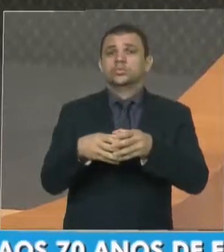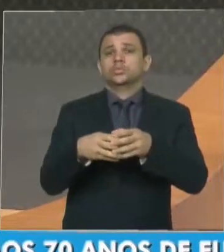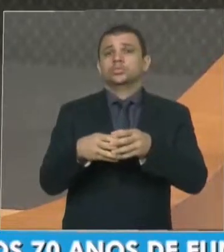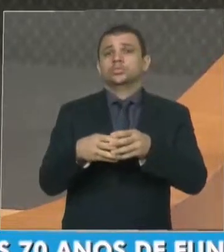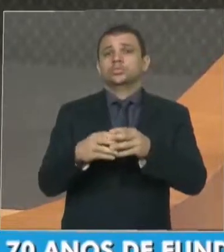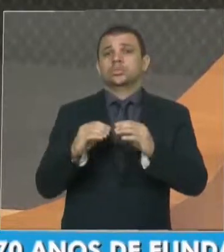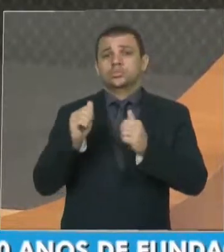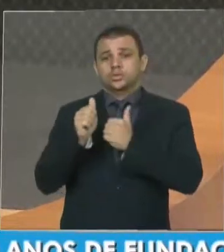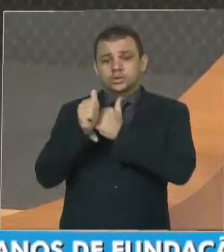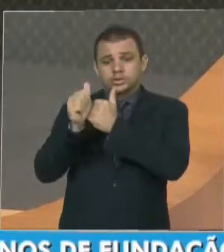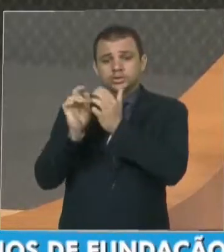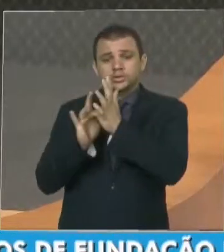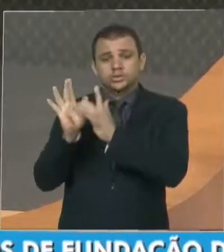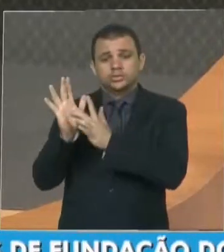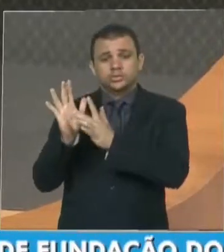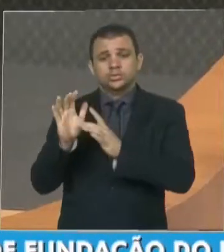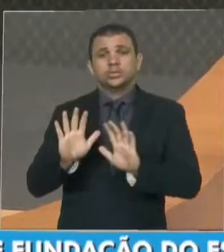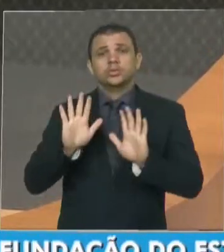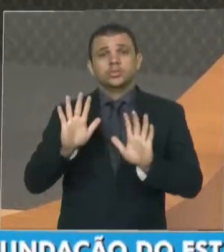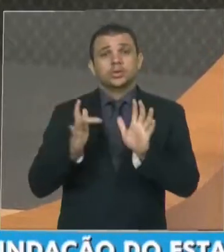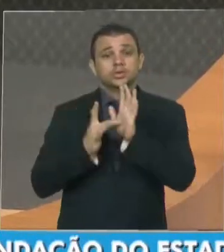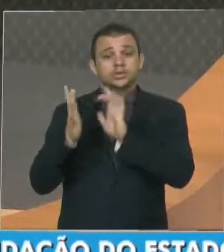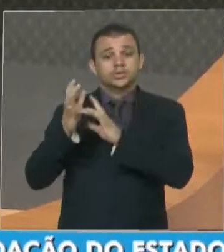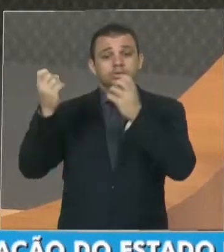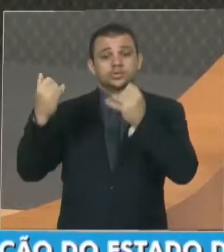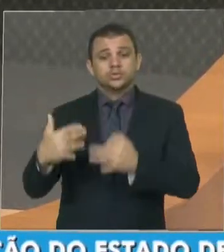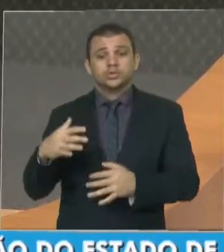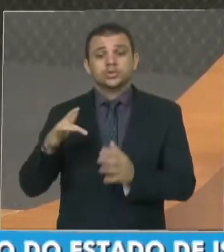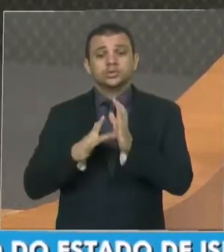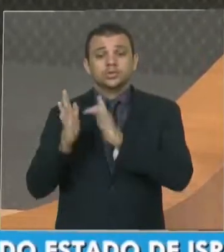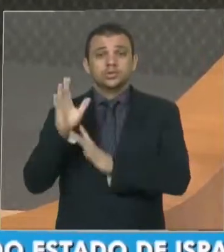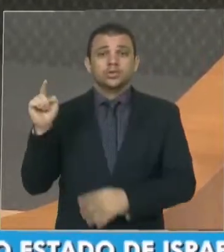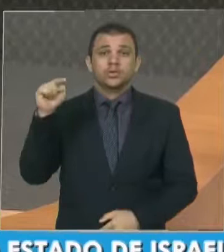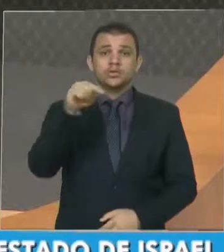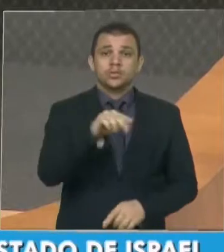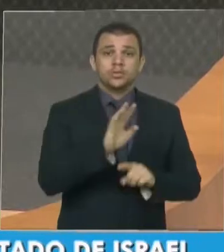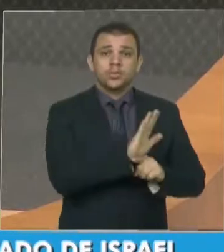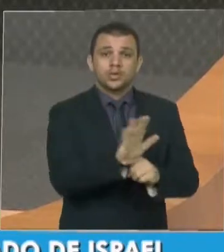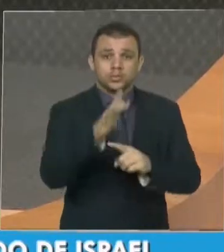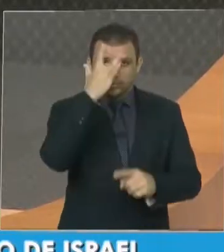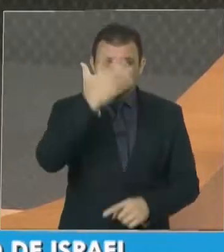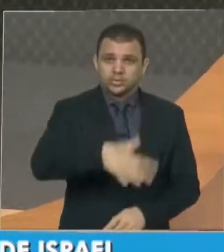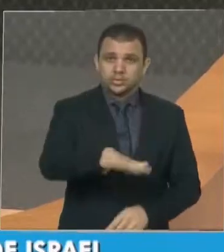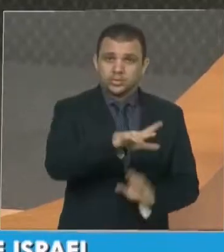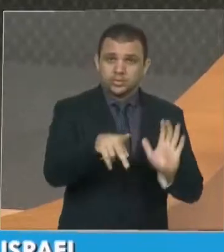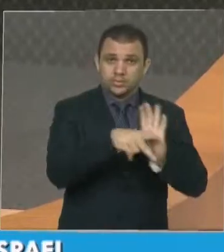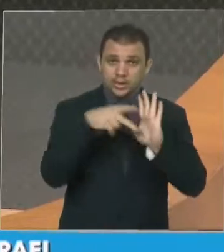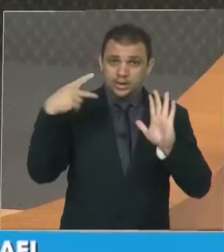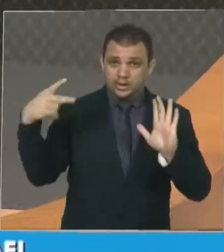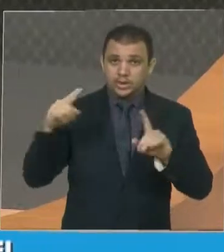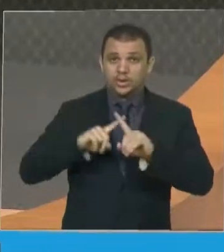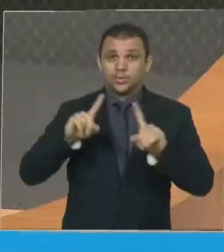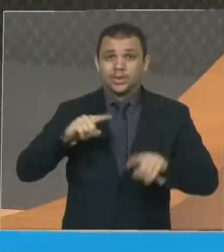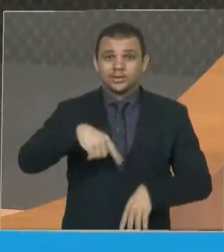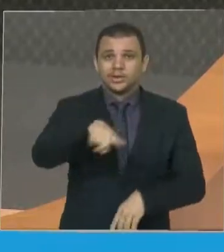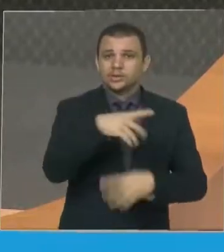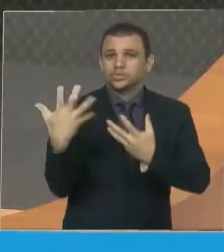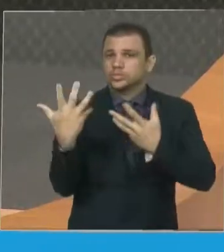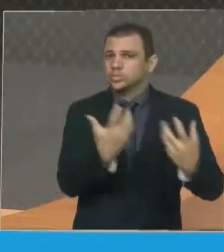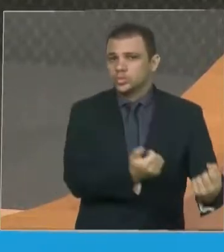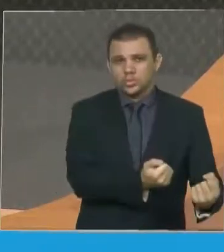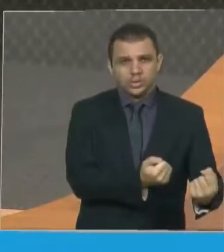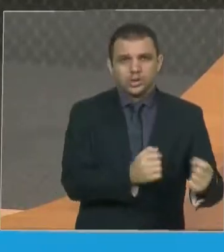A Bíblia diz que Jesus veio para o que era seus, mas os seus não receberam. Mas a todos quanto